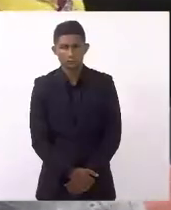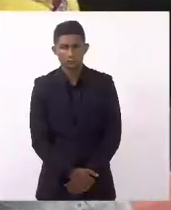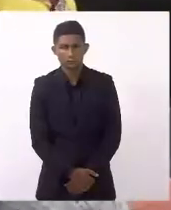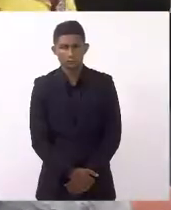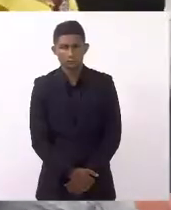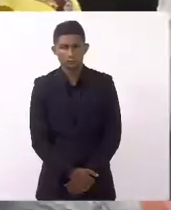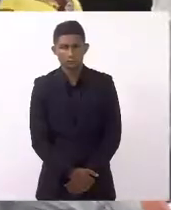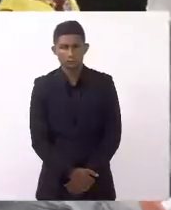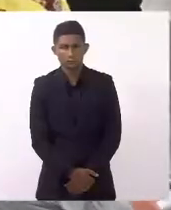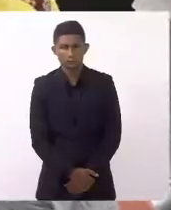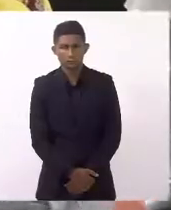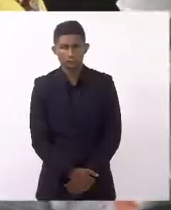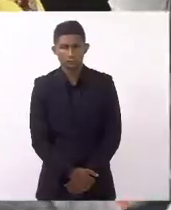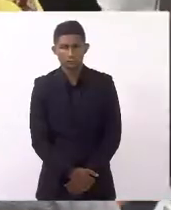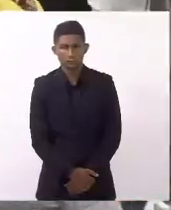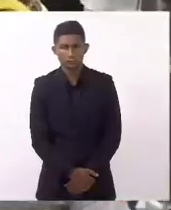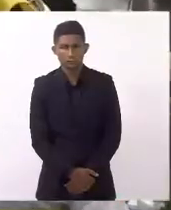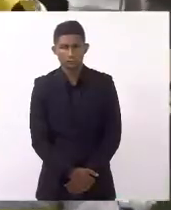E aí